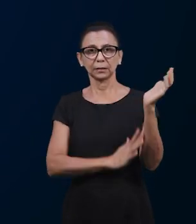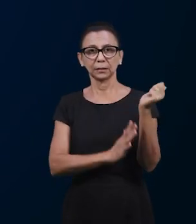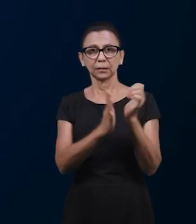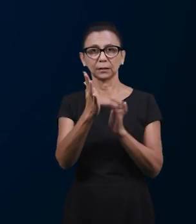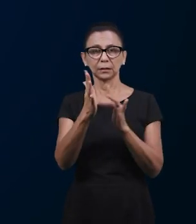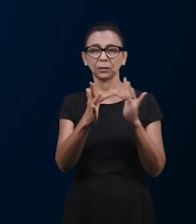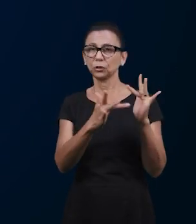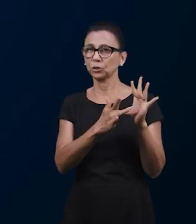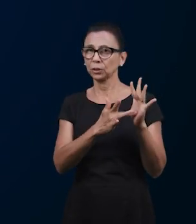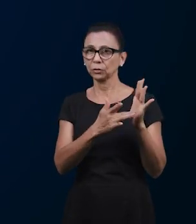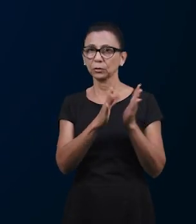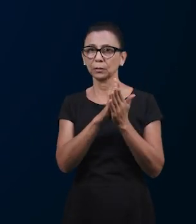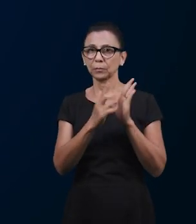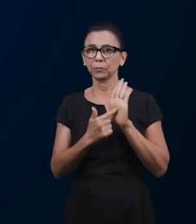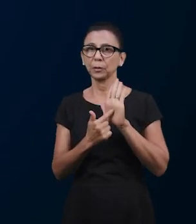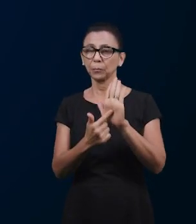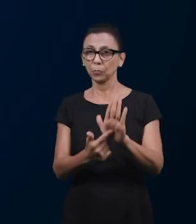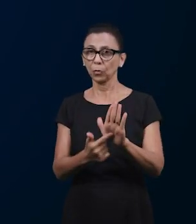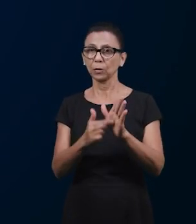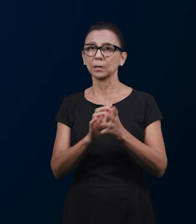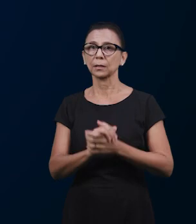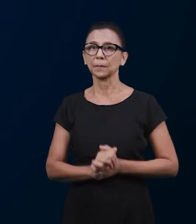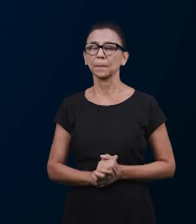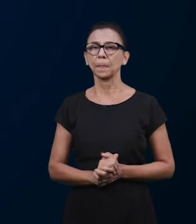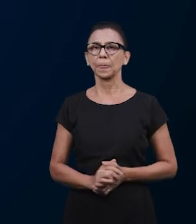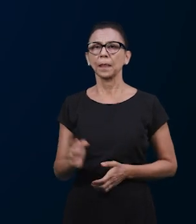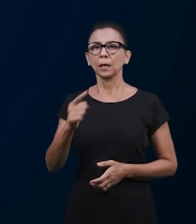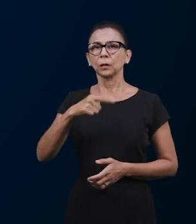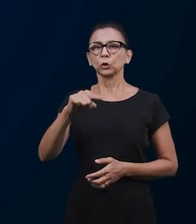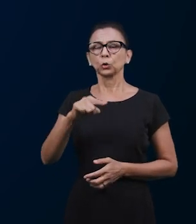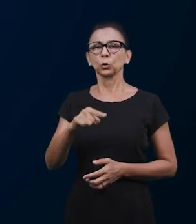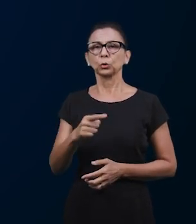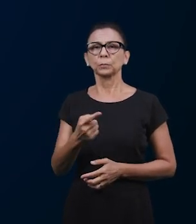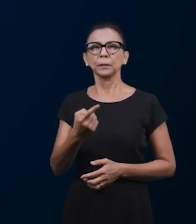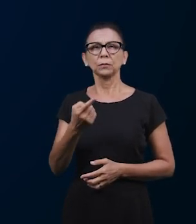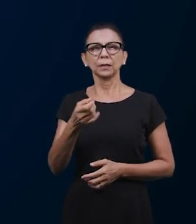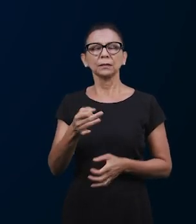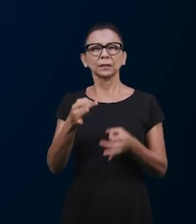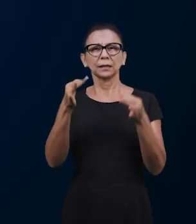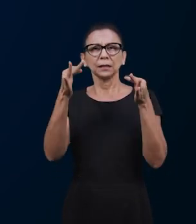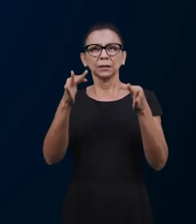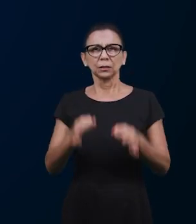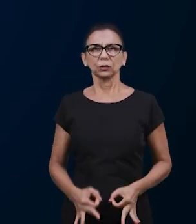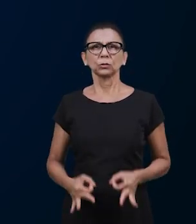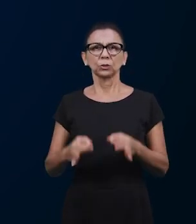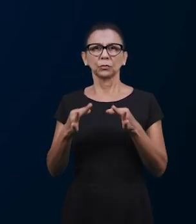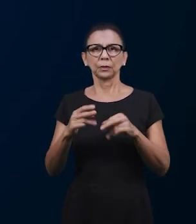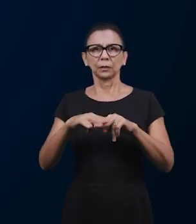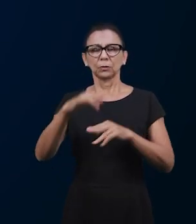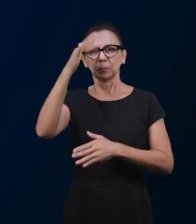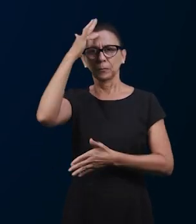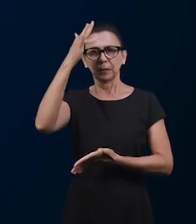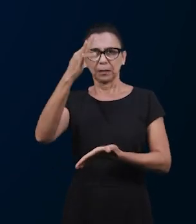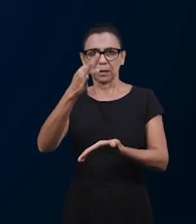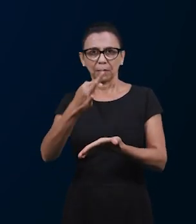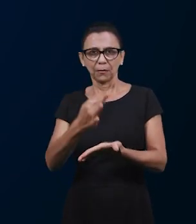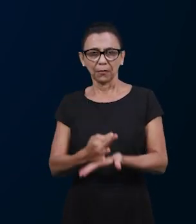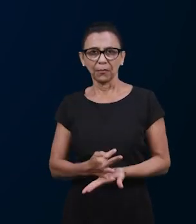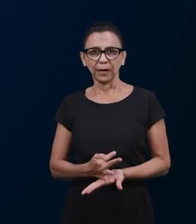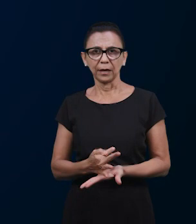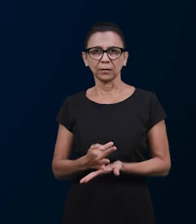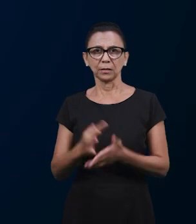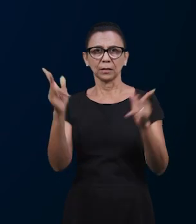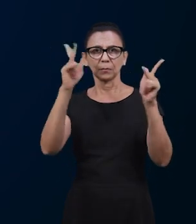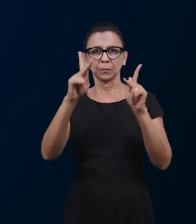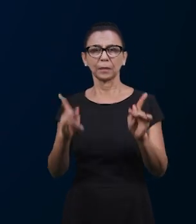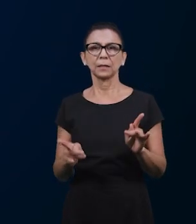5, verso 1 e 9, que diz: sendo, pois, justificados pela fé, temos paz com Deus por nosso Senhor